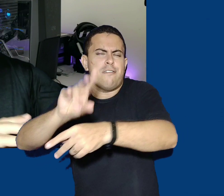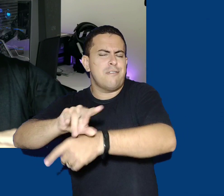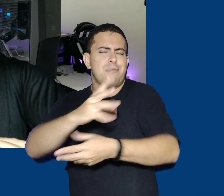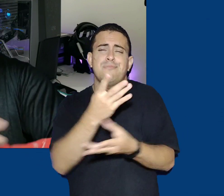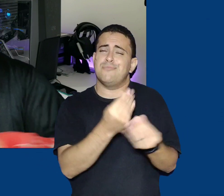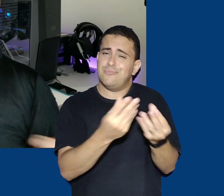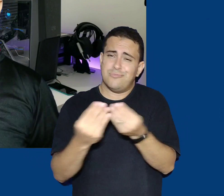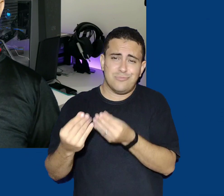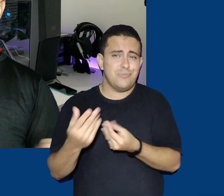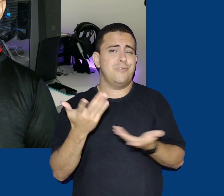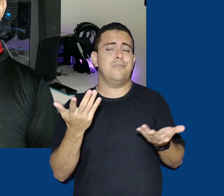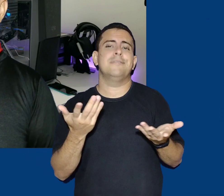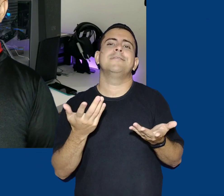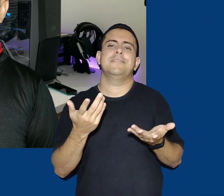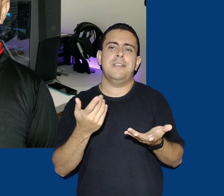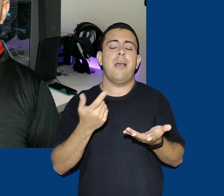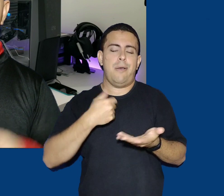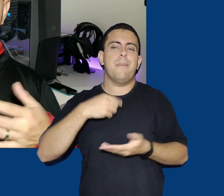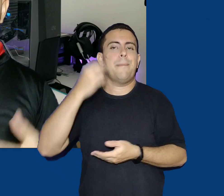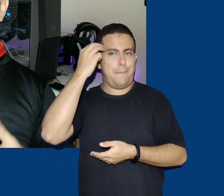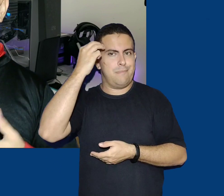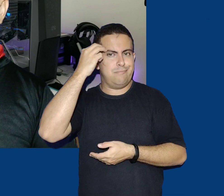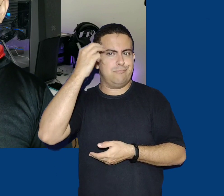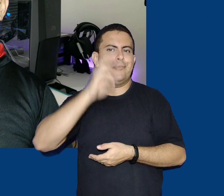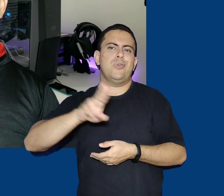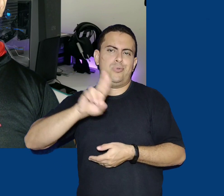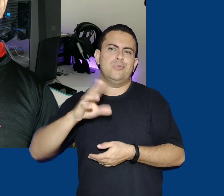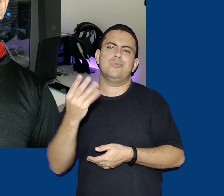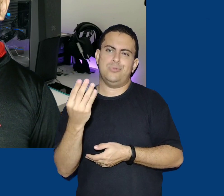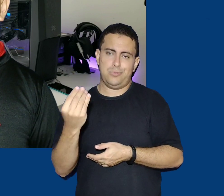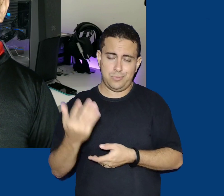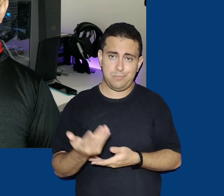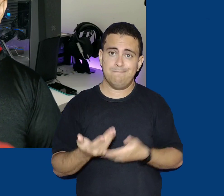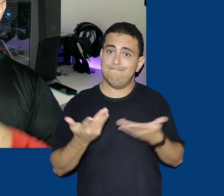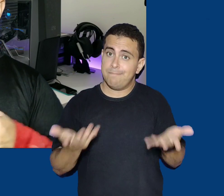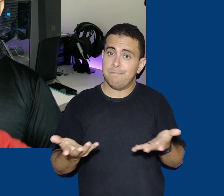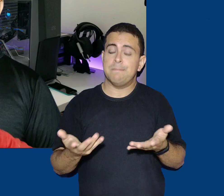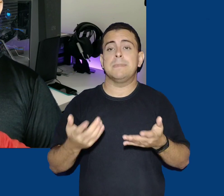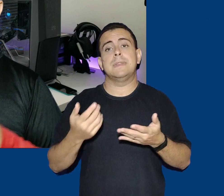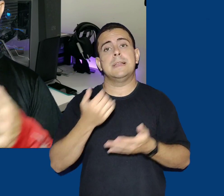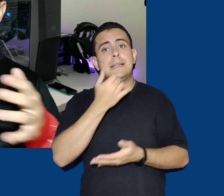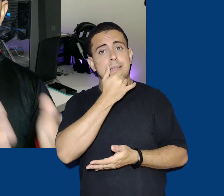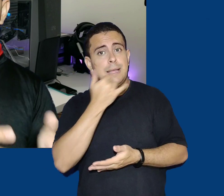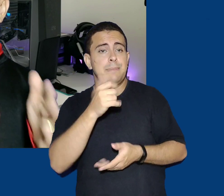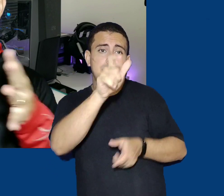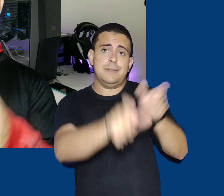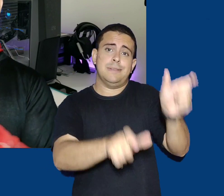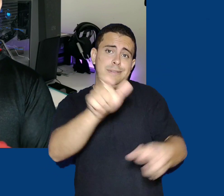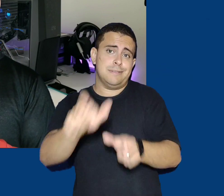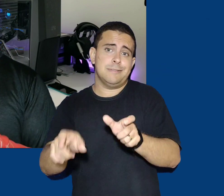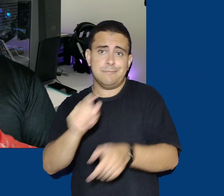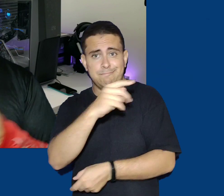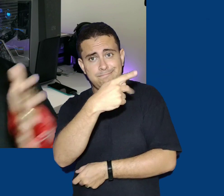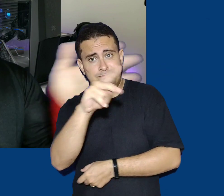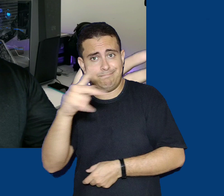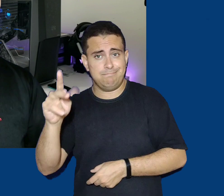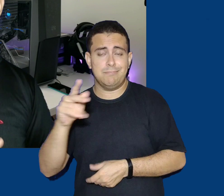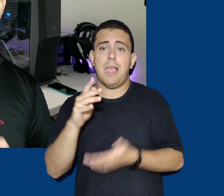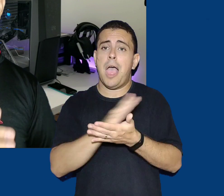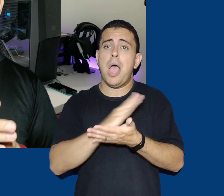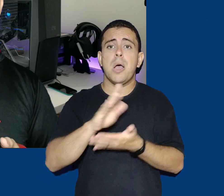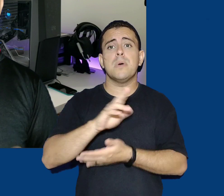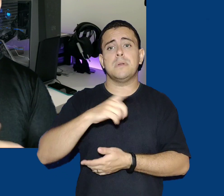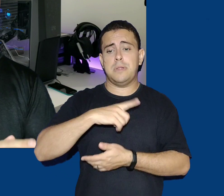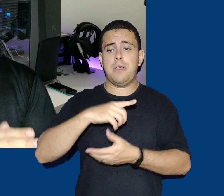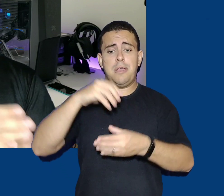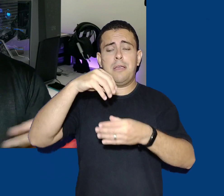ali, bato trocentas fotos, então eu uso muito a memória. Então vai depender de quem está usando. Algumas pessoas